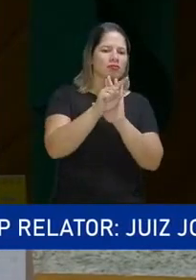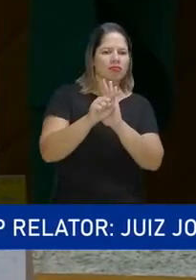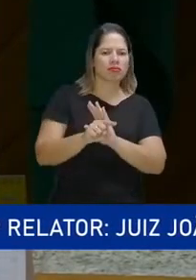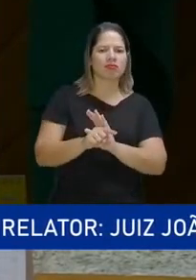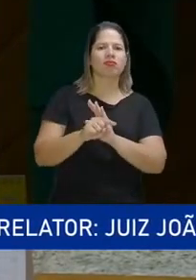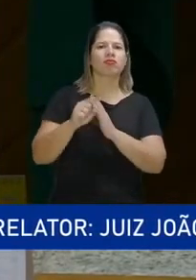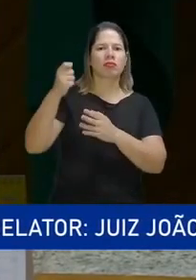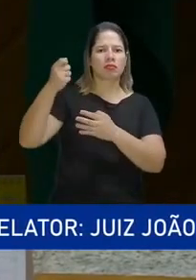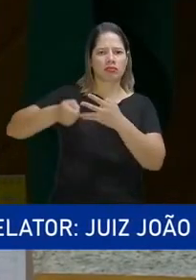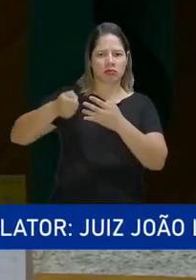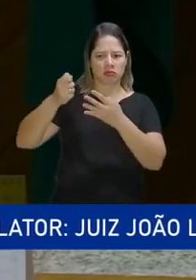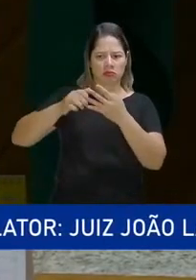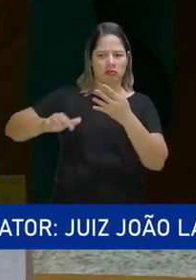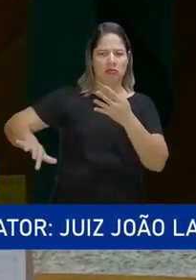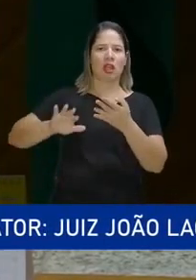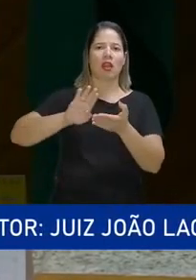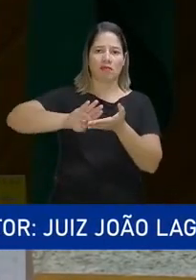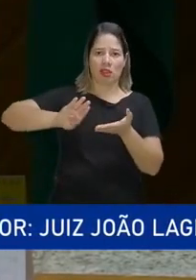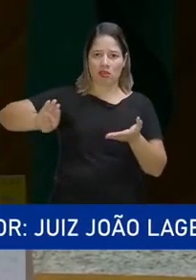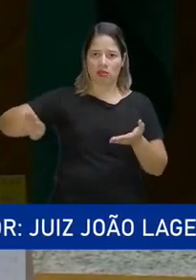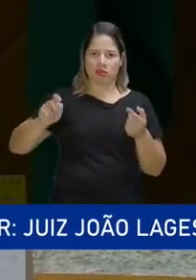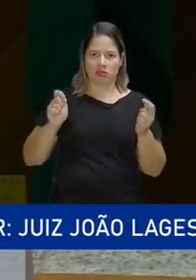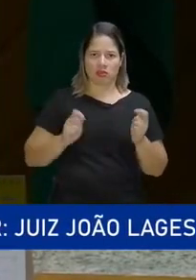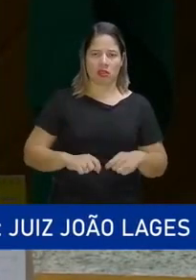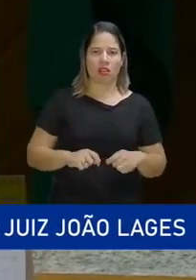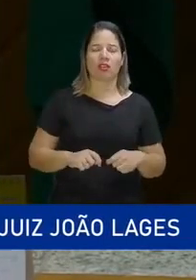a jurisprudência no sentido de que